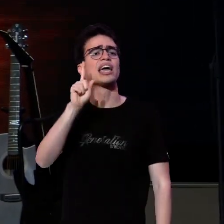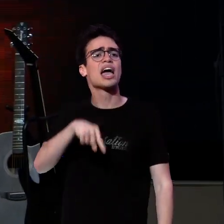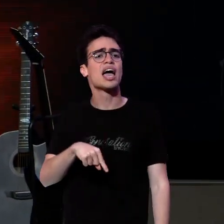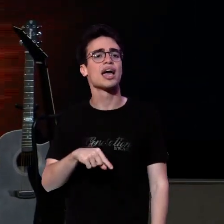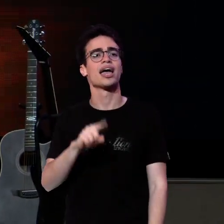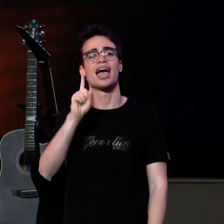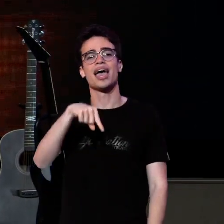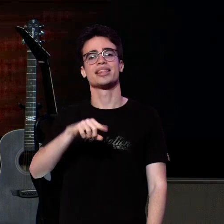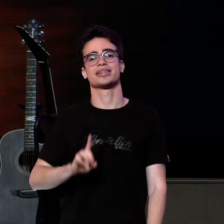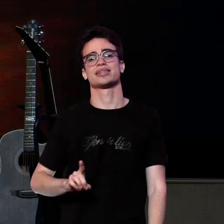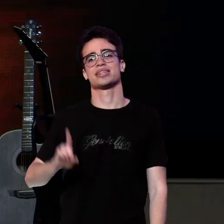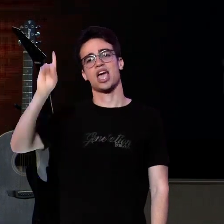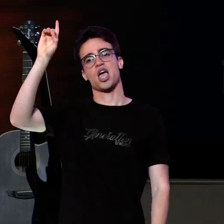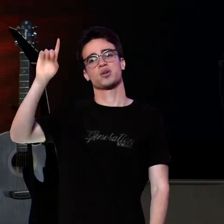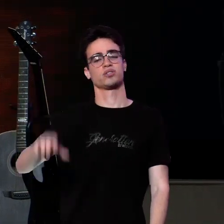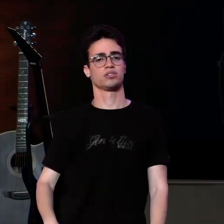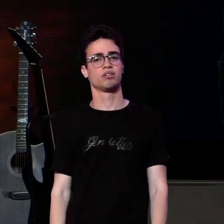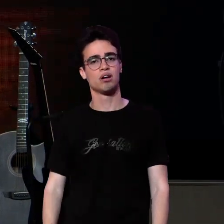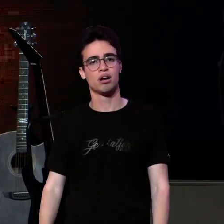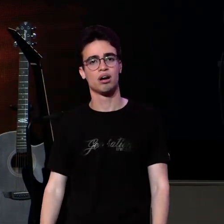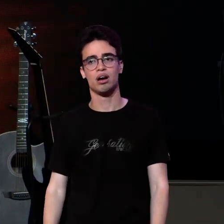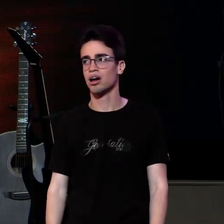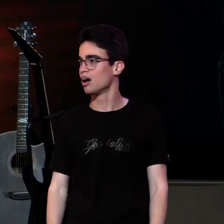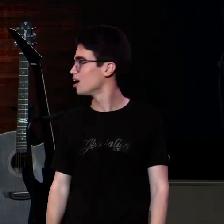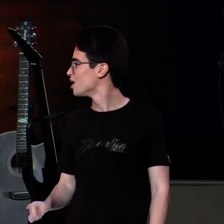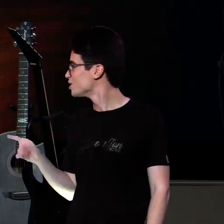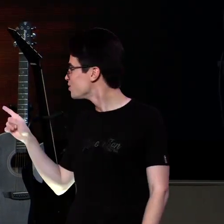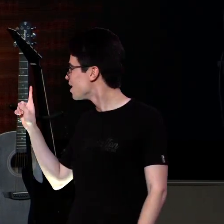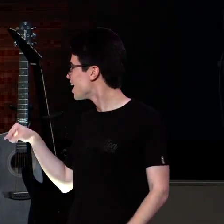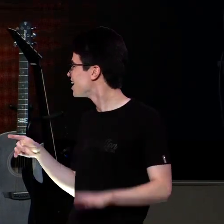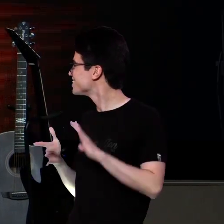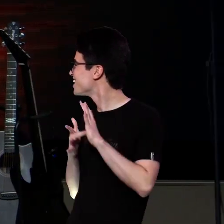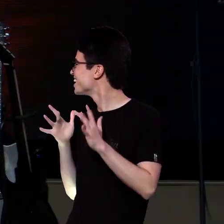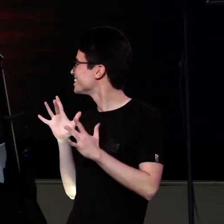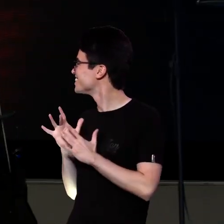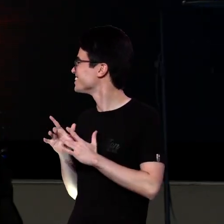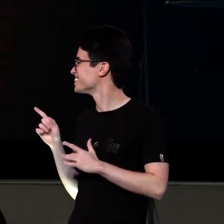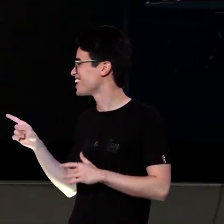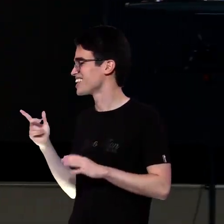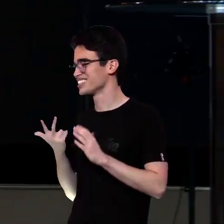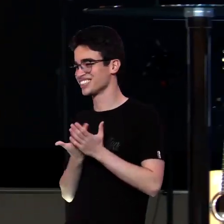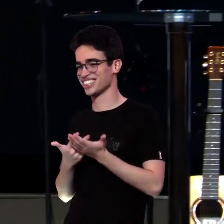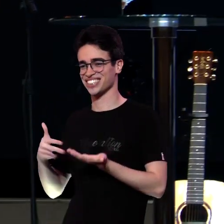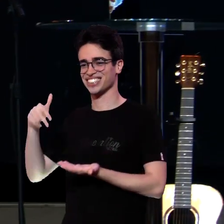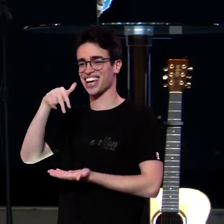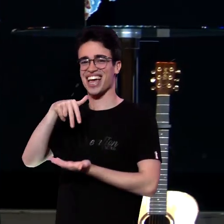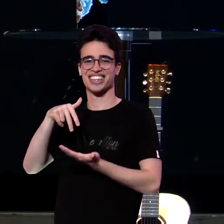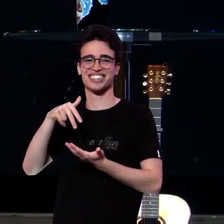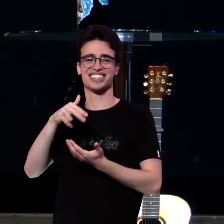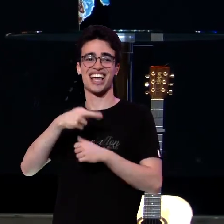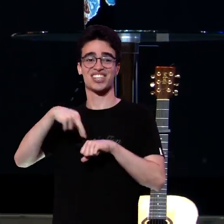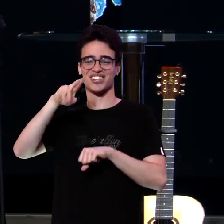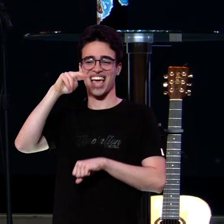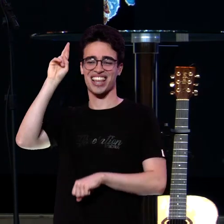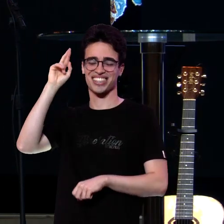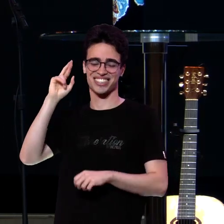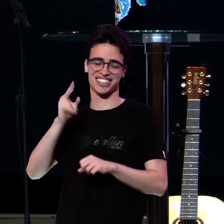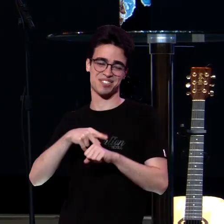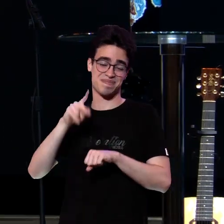Deus. Cara, você foi Jesus no ressurreto, né? Meu Deus. Enfim,